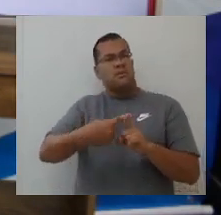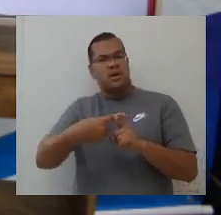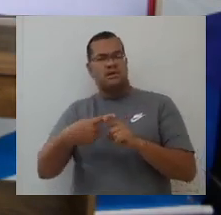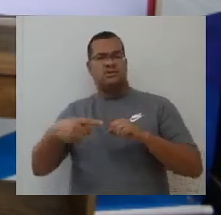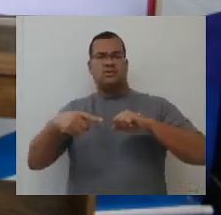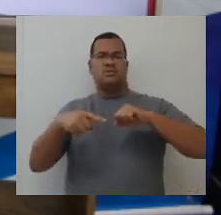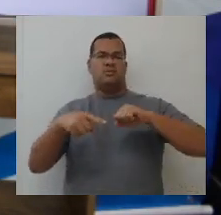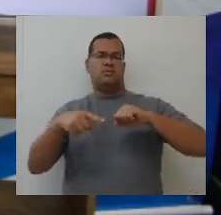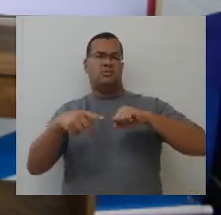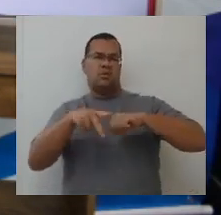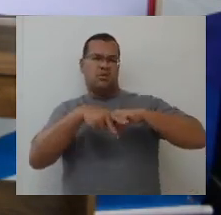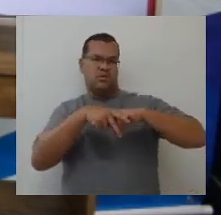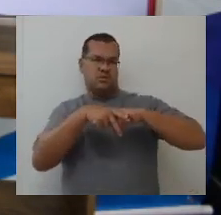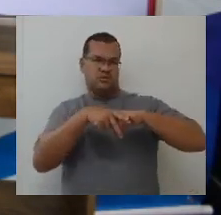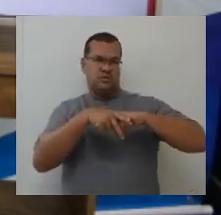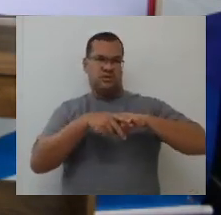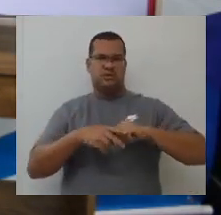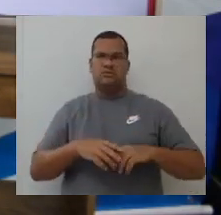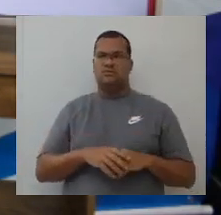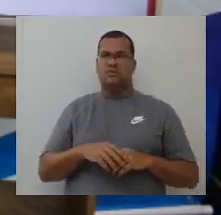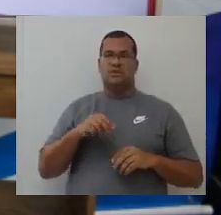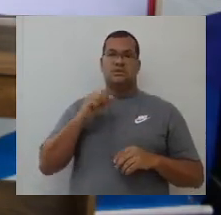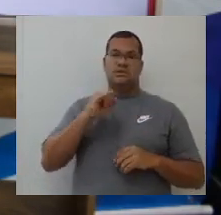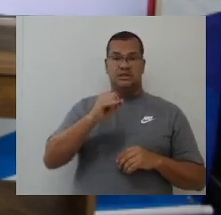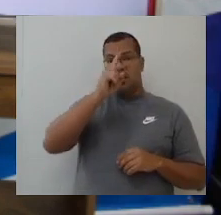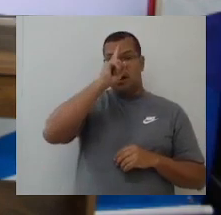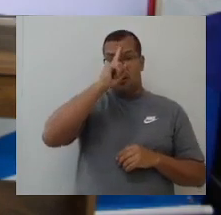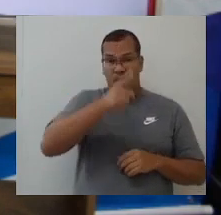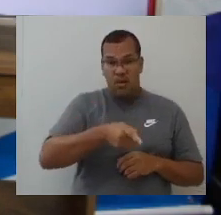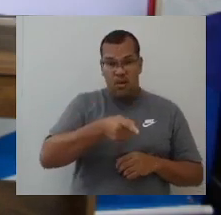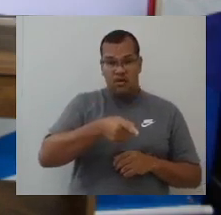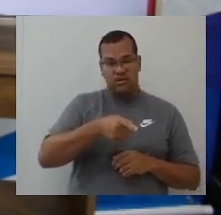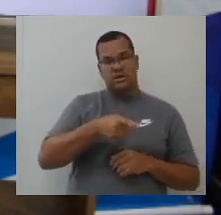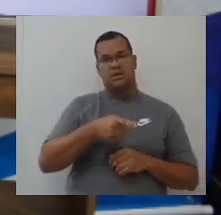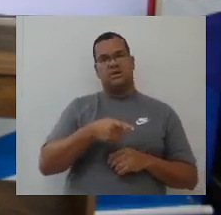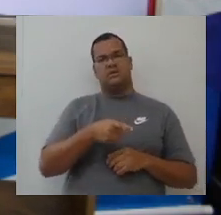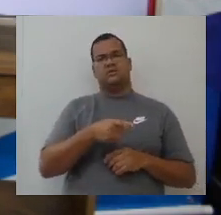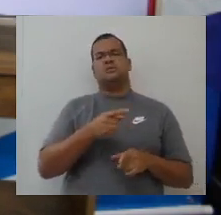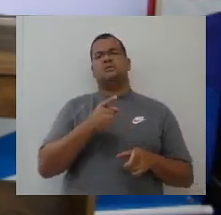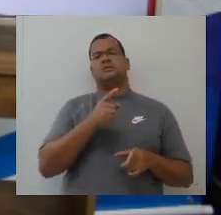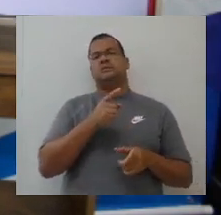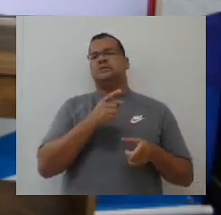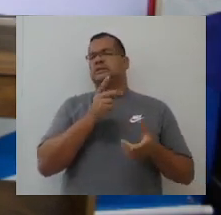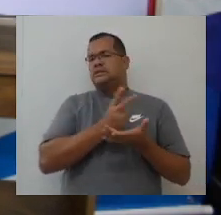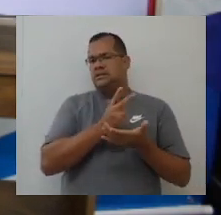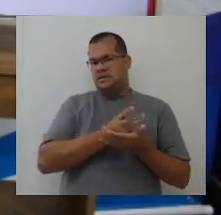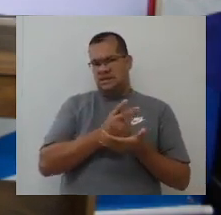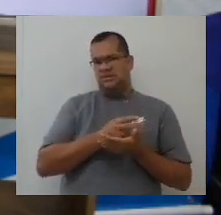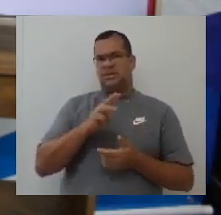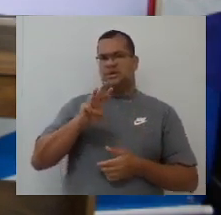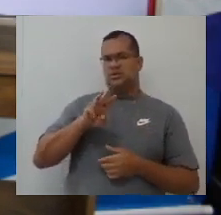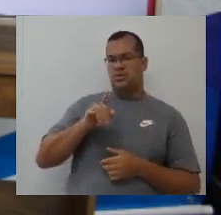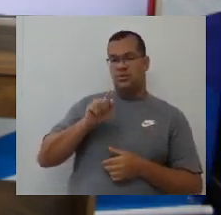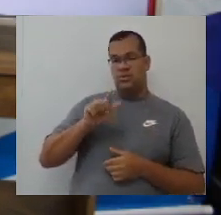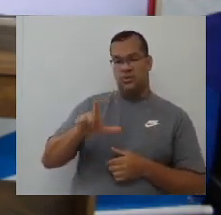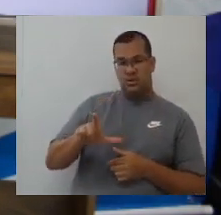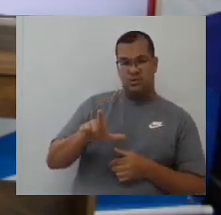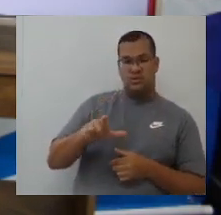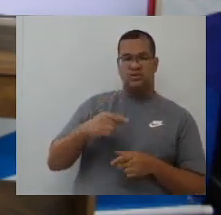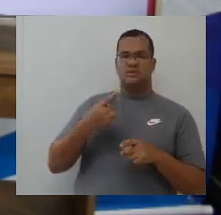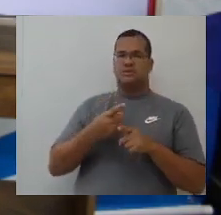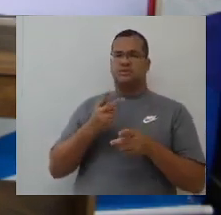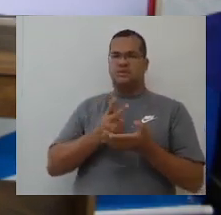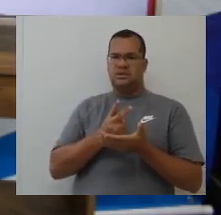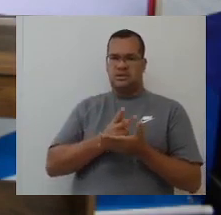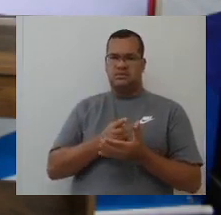Rafael. No modo imperativo, sim. Se a gente tá trabalhando com ordem, se a gente tá trabalhando com comando, sempre o pronome you e sempre o verbo auxiliar will,